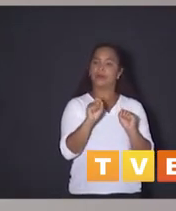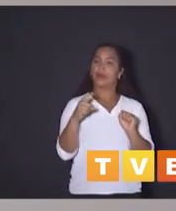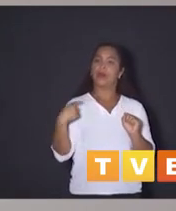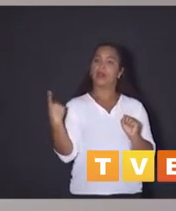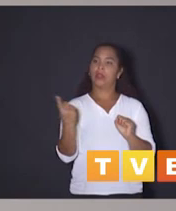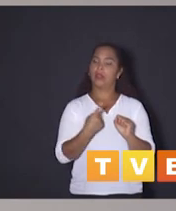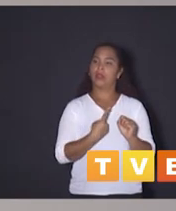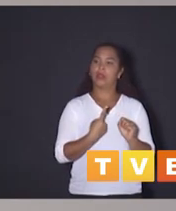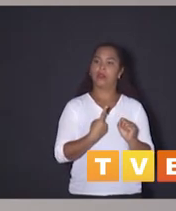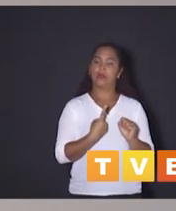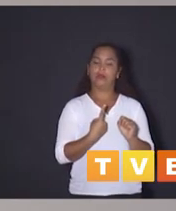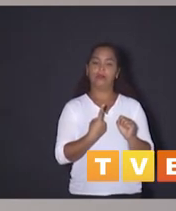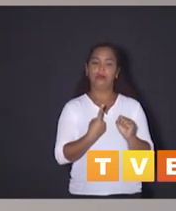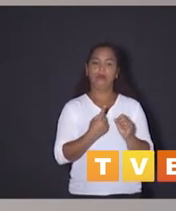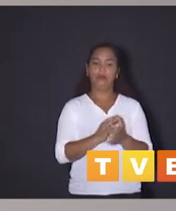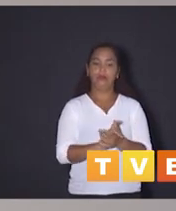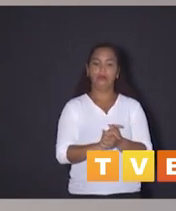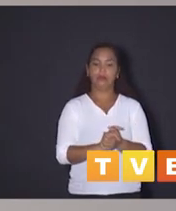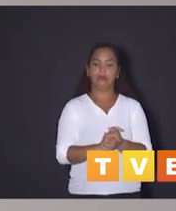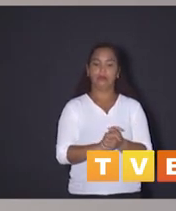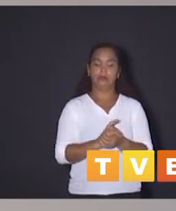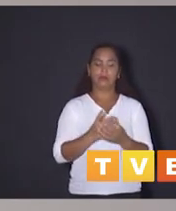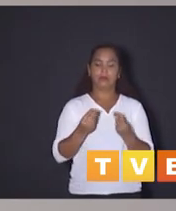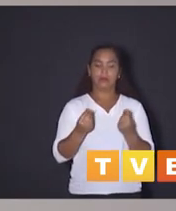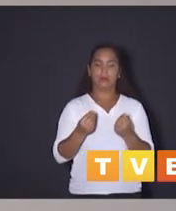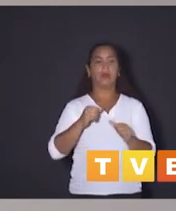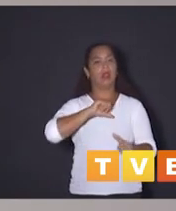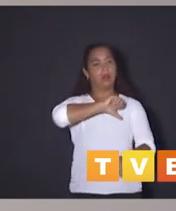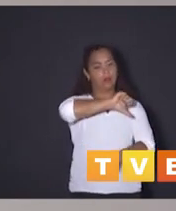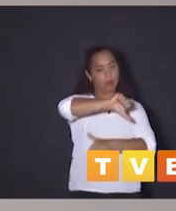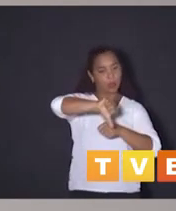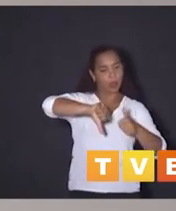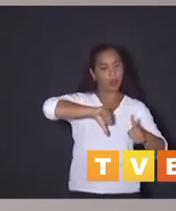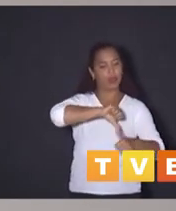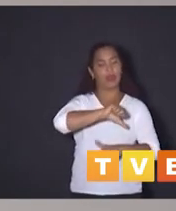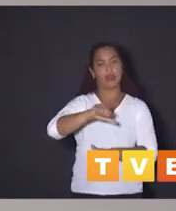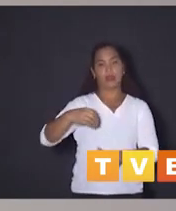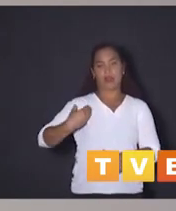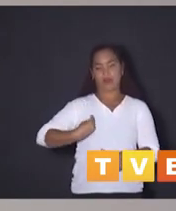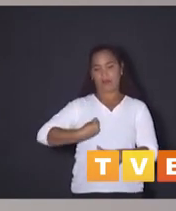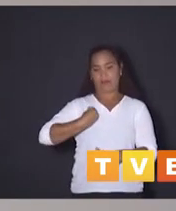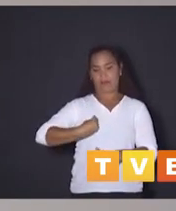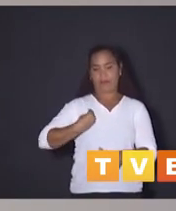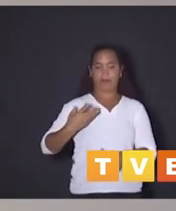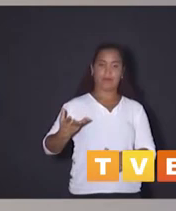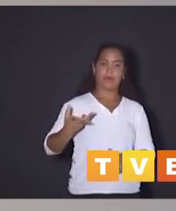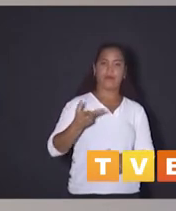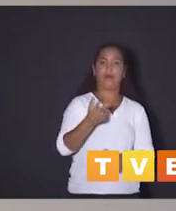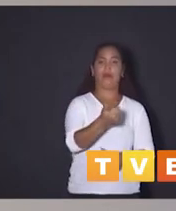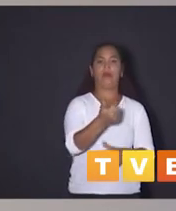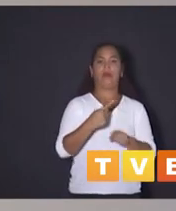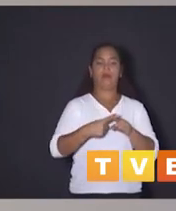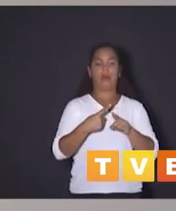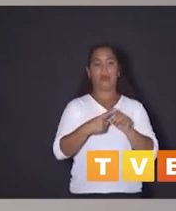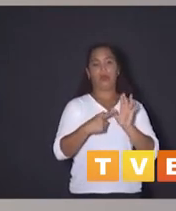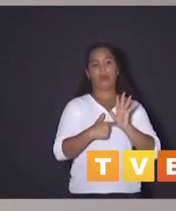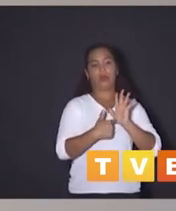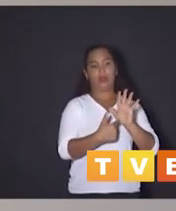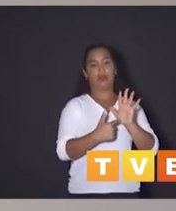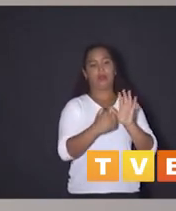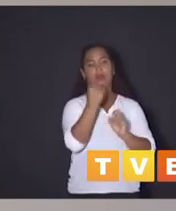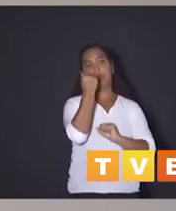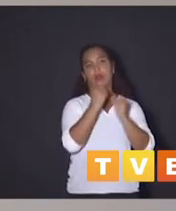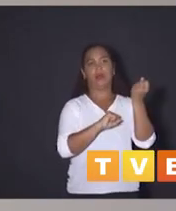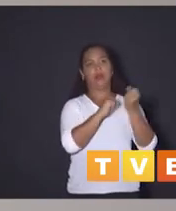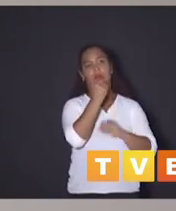é é uma uma mudança na qualidade de nossas vidas porque pelo fato de produzir